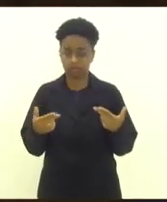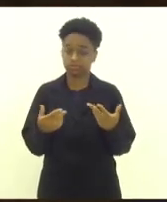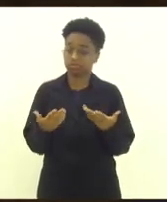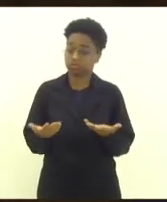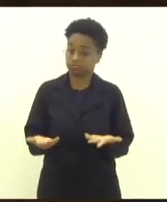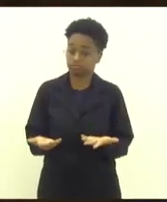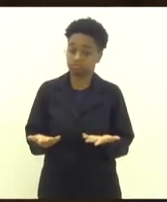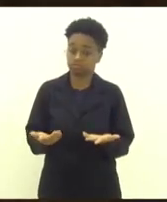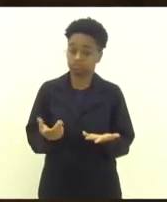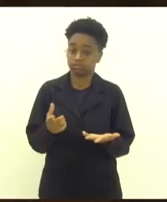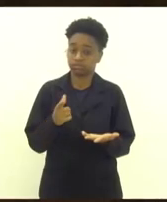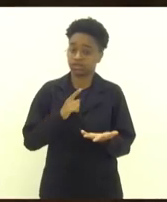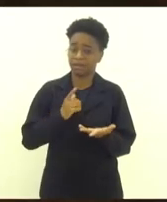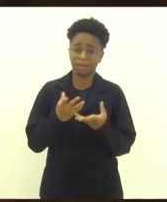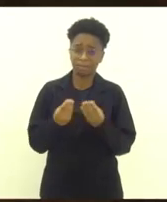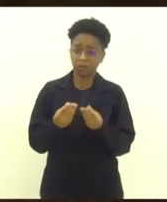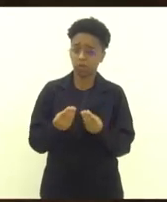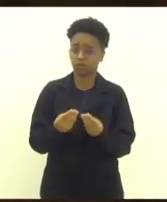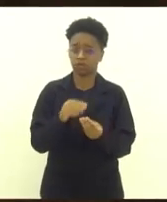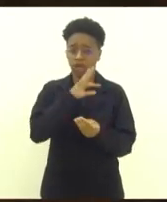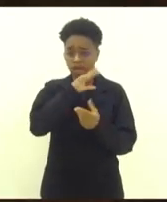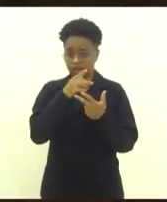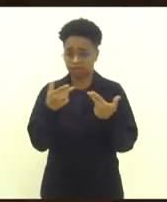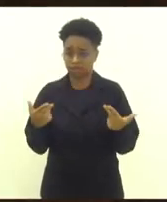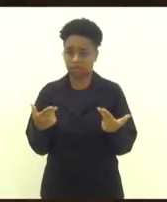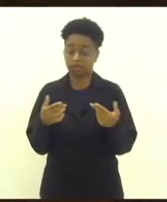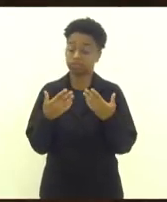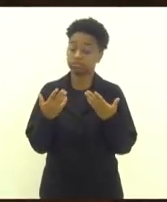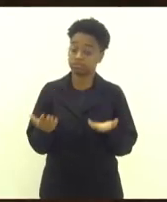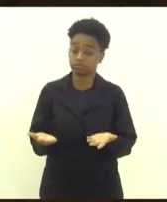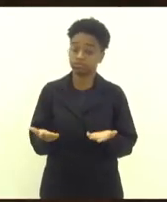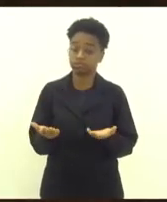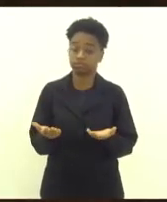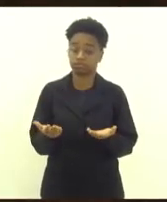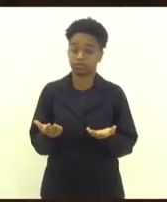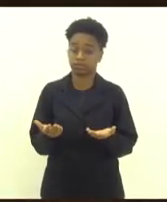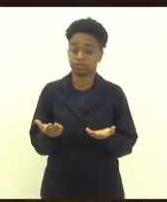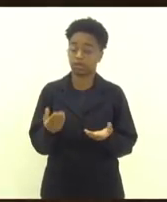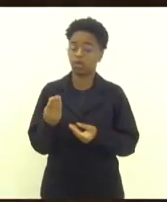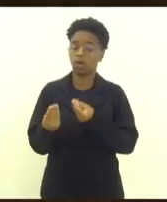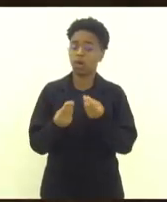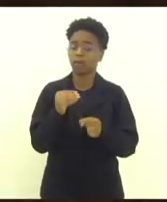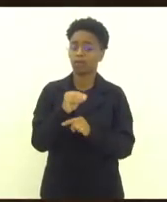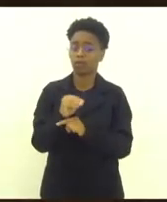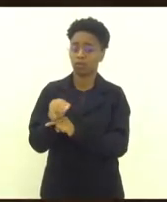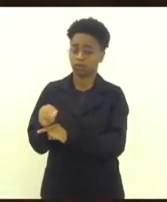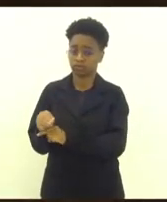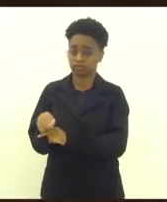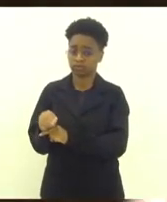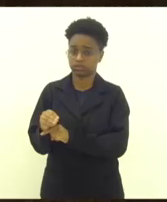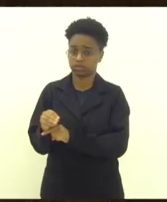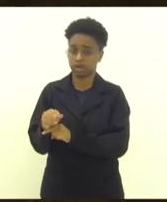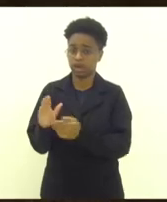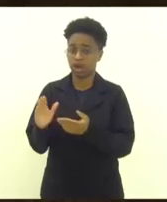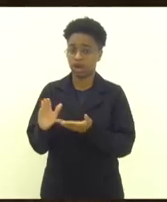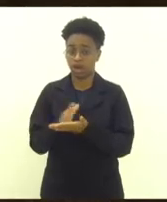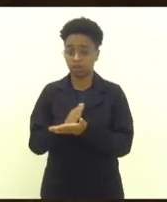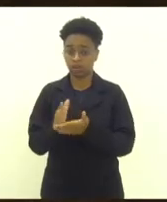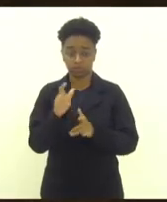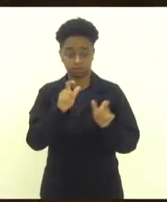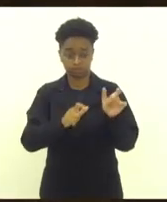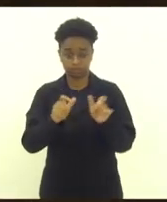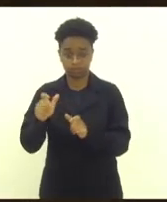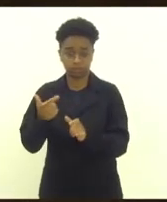há milhões de pets e como cuidar deles tem algumas entidades que vivem sem